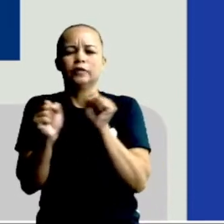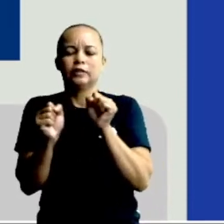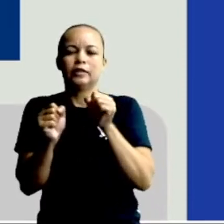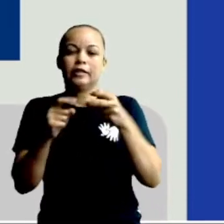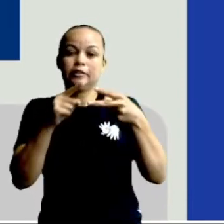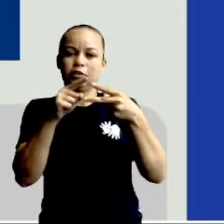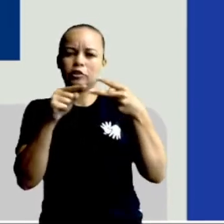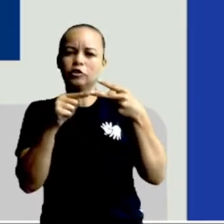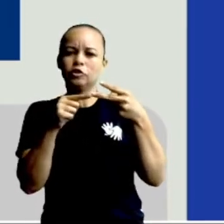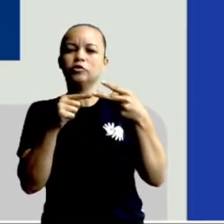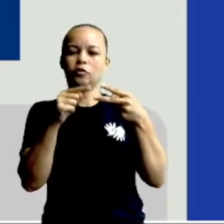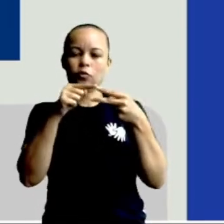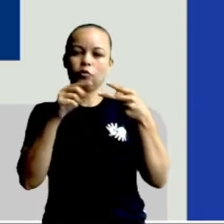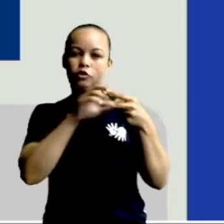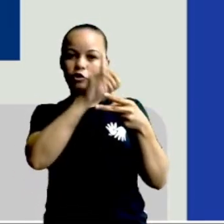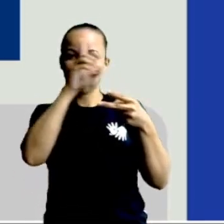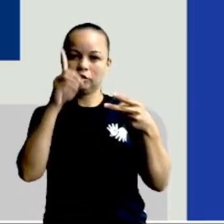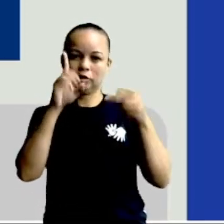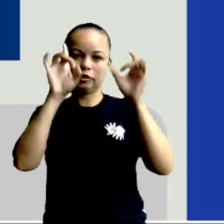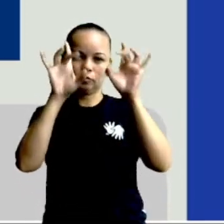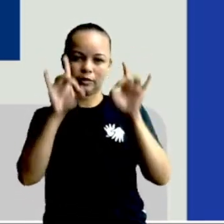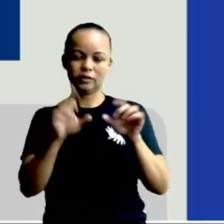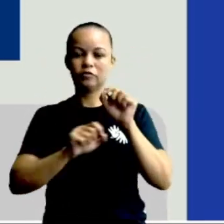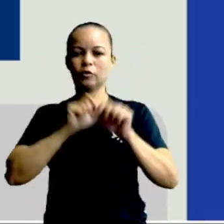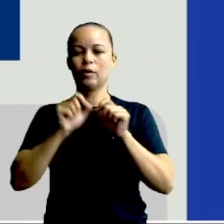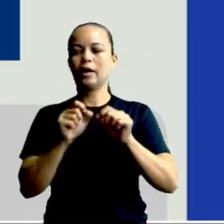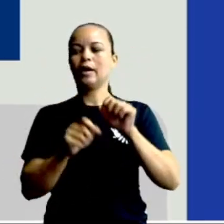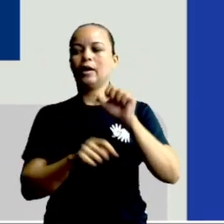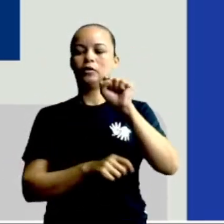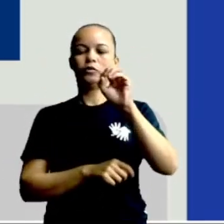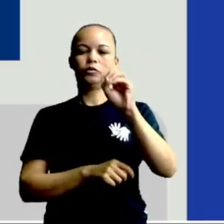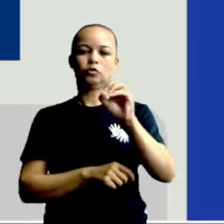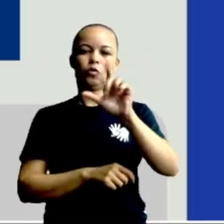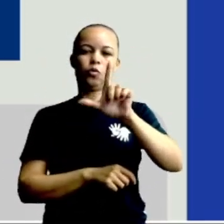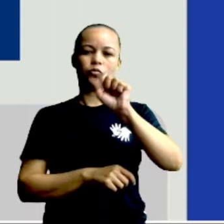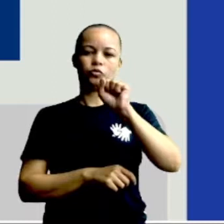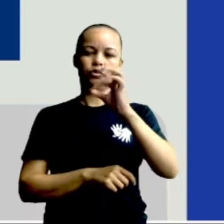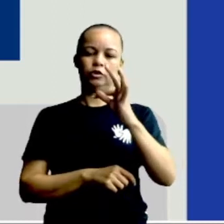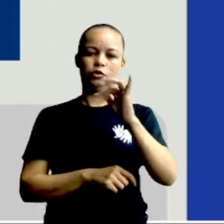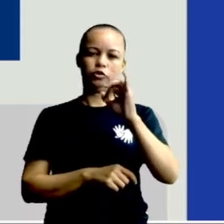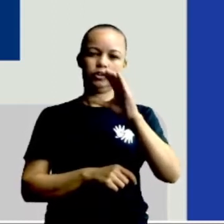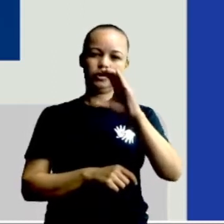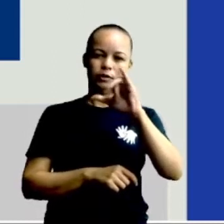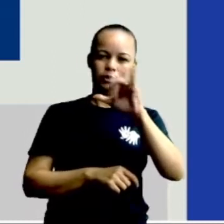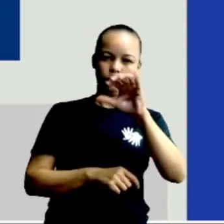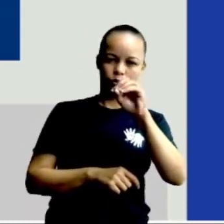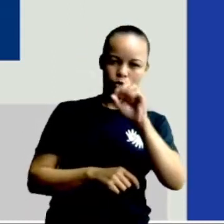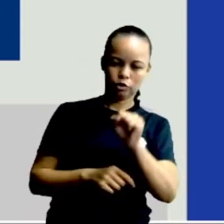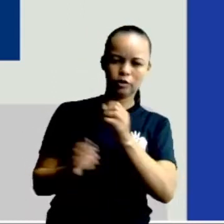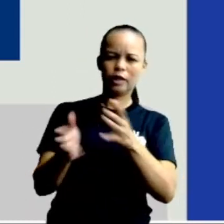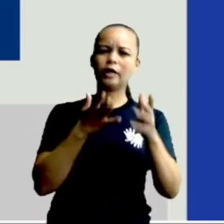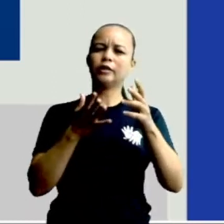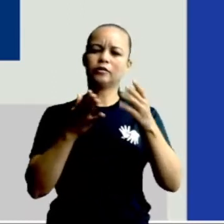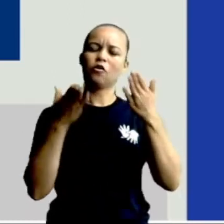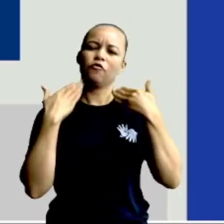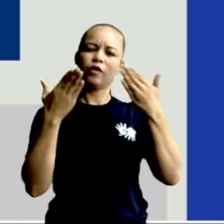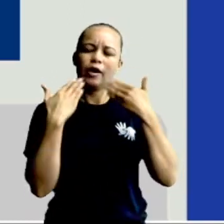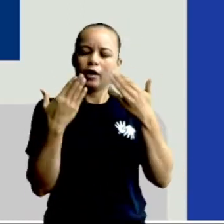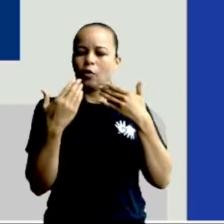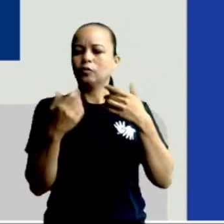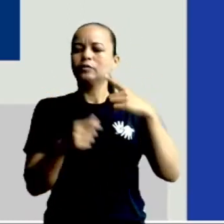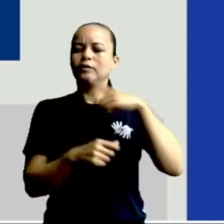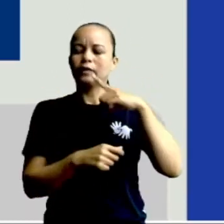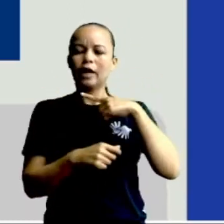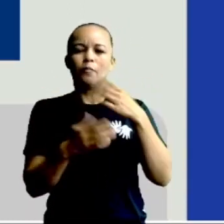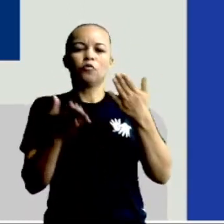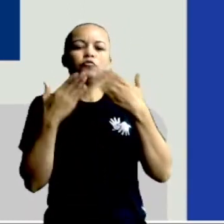dias específicos chamamos de solstícios. Desta forma, no verão, temos o